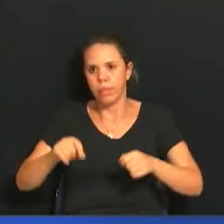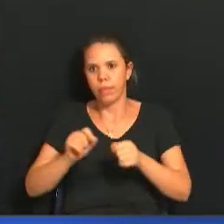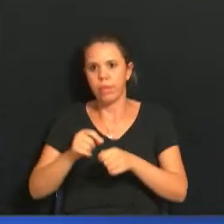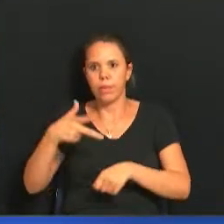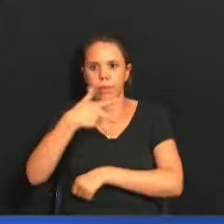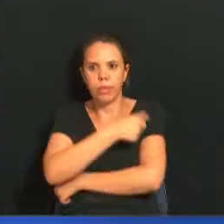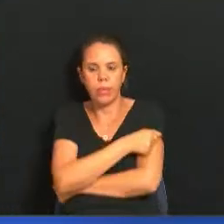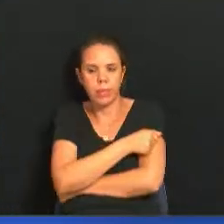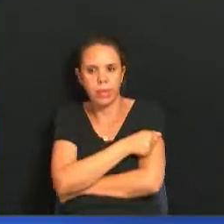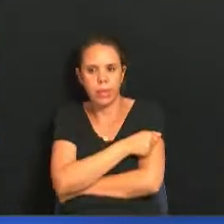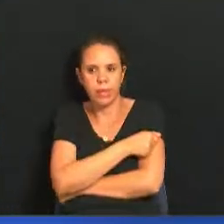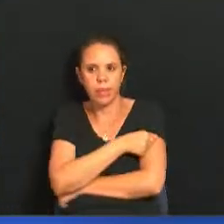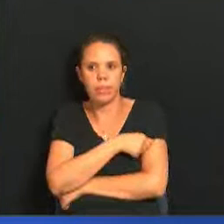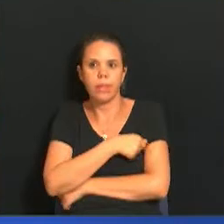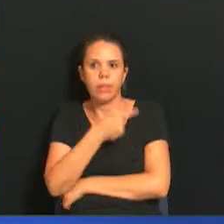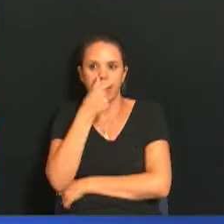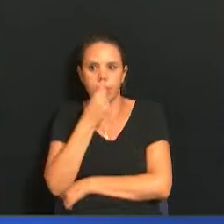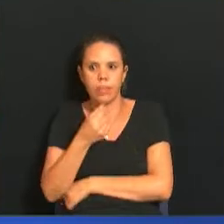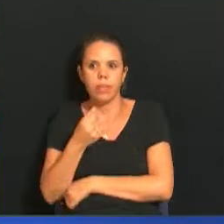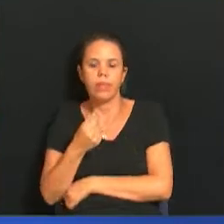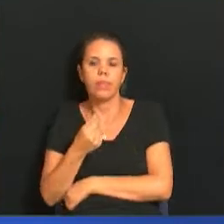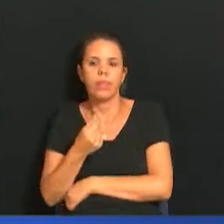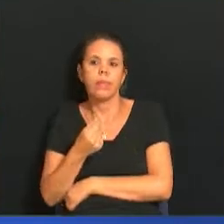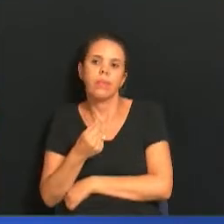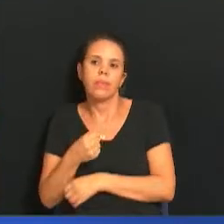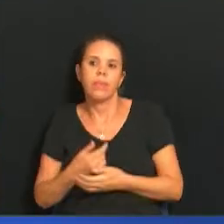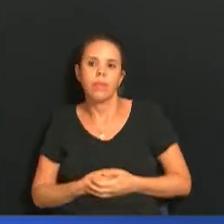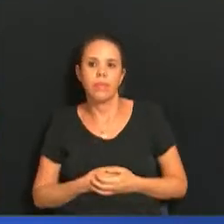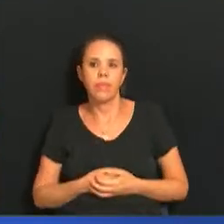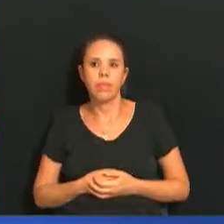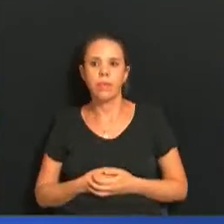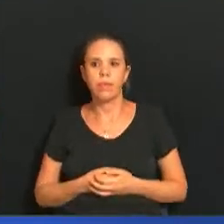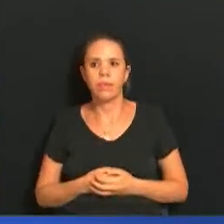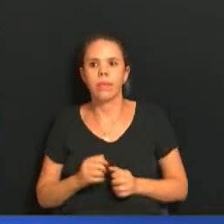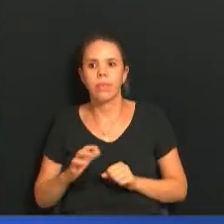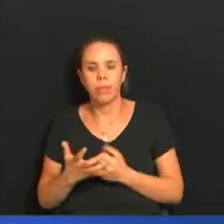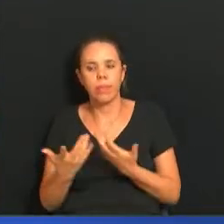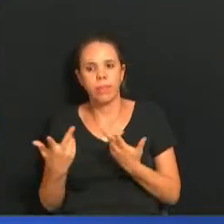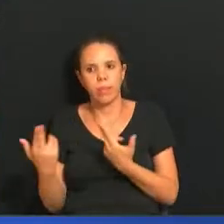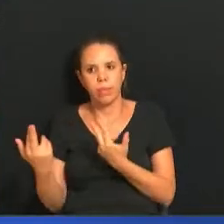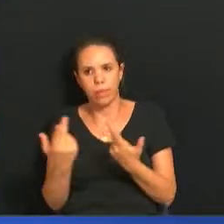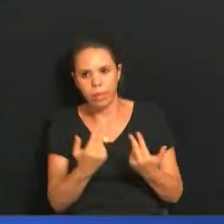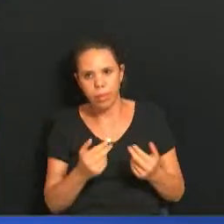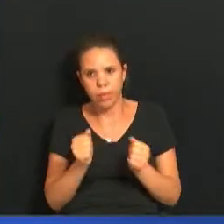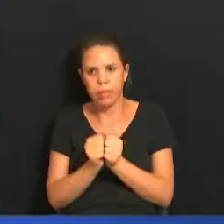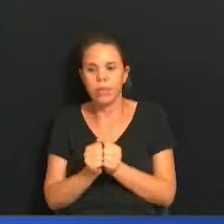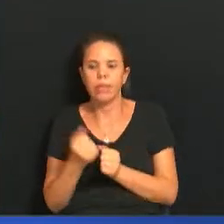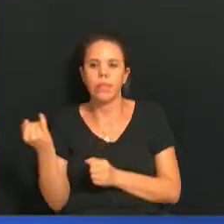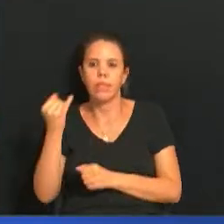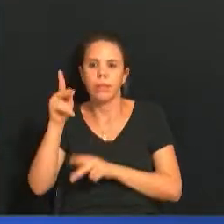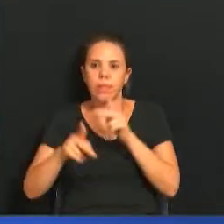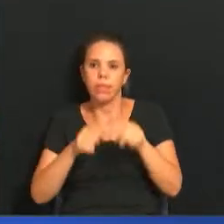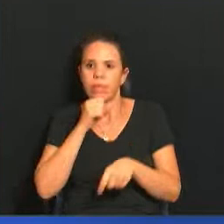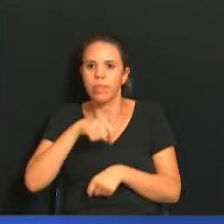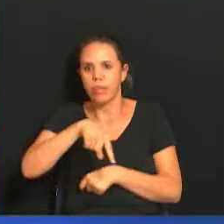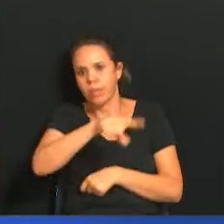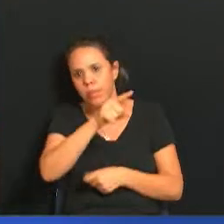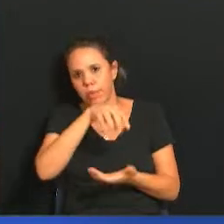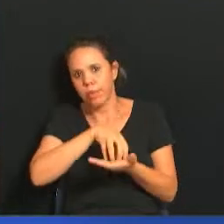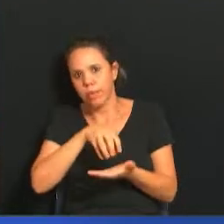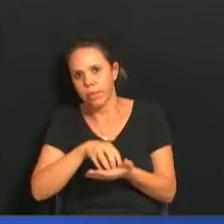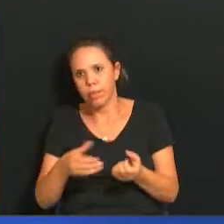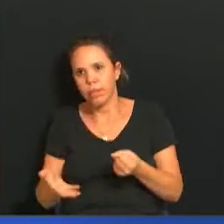vacinação da influenza concomitante à Covid-19. Então, é muito importante para esse idoso que está indo até a unidade